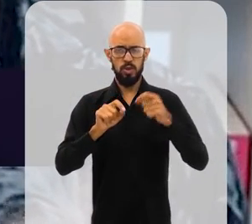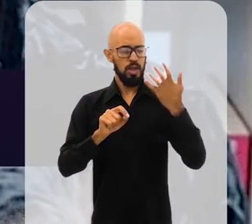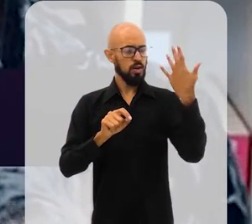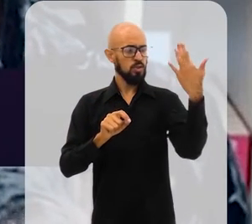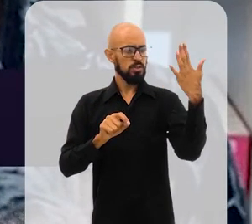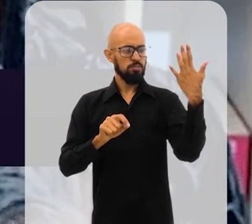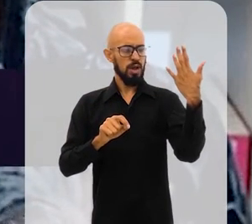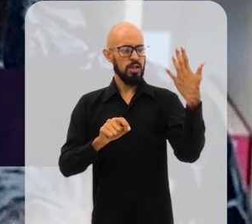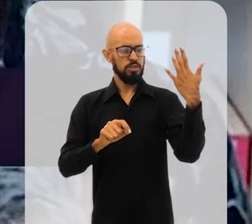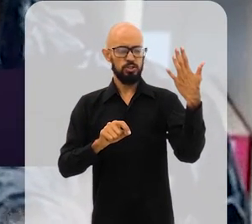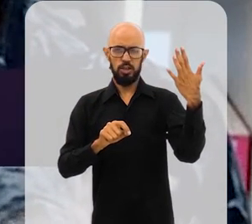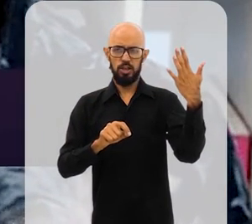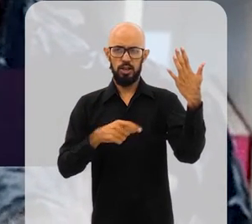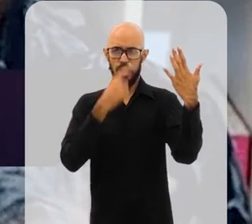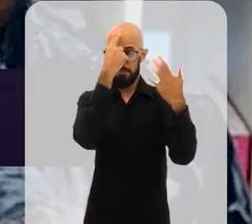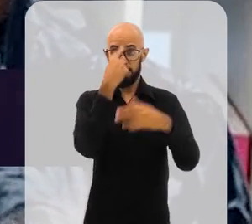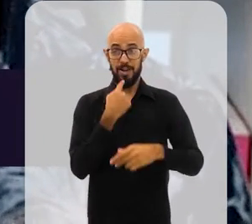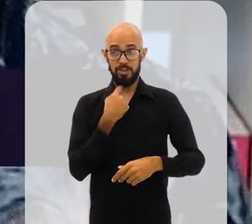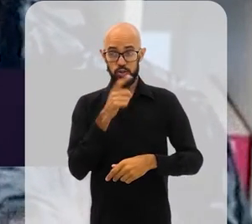refletida positivamente